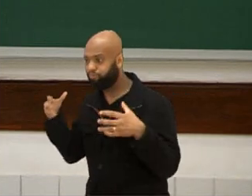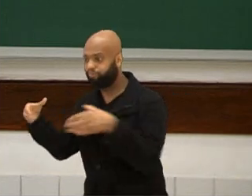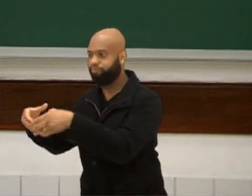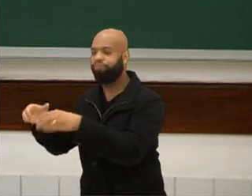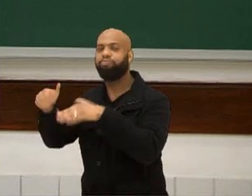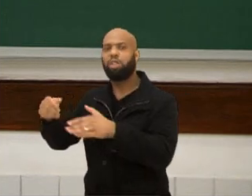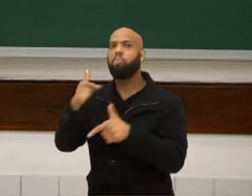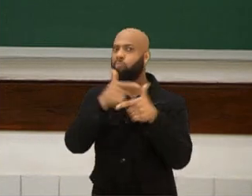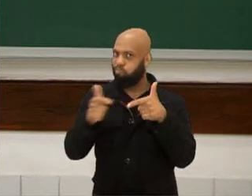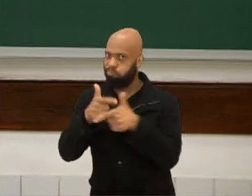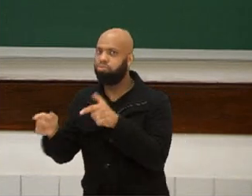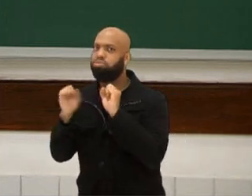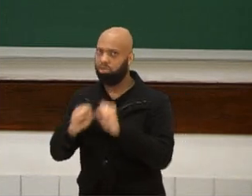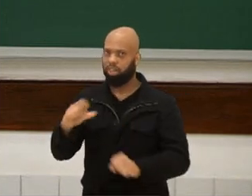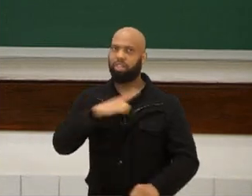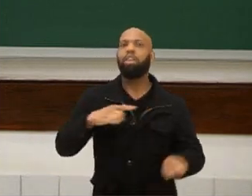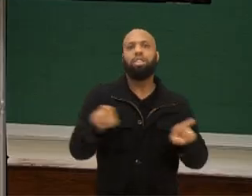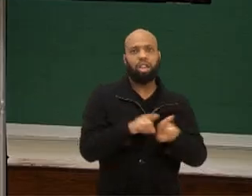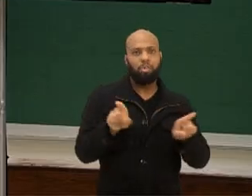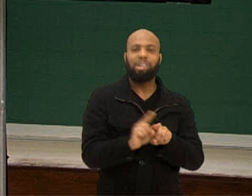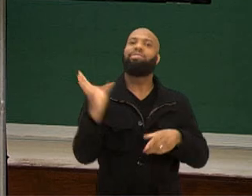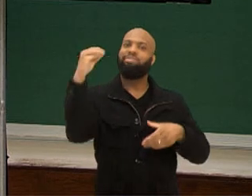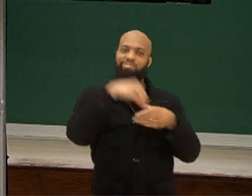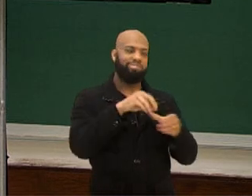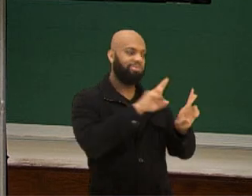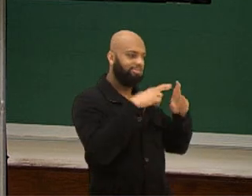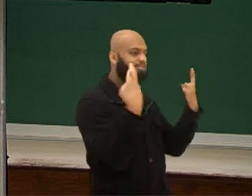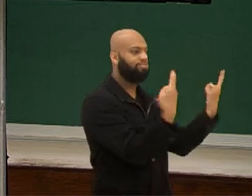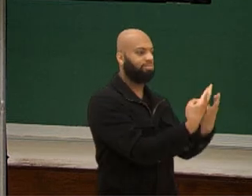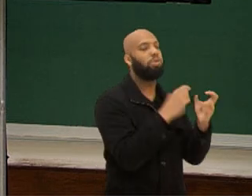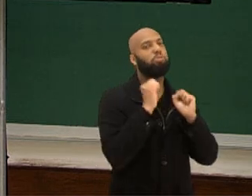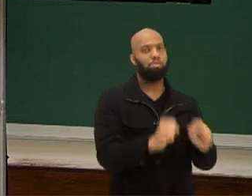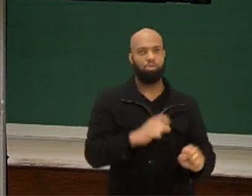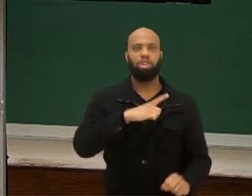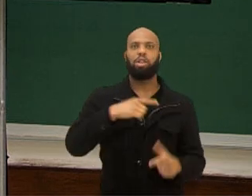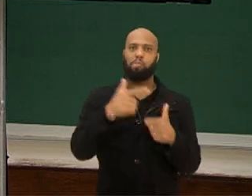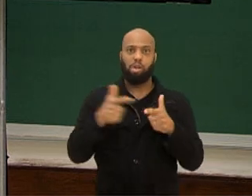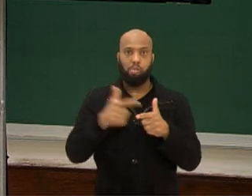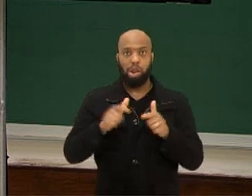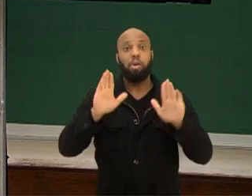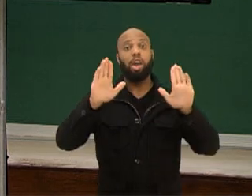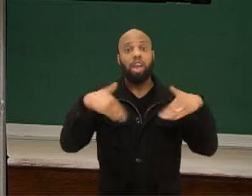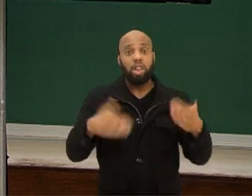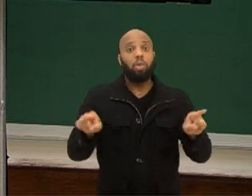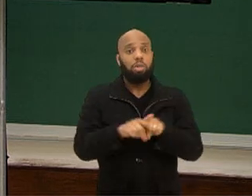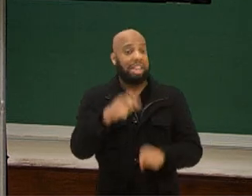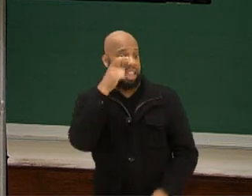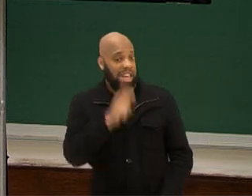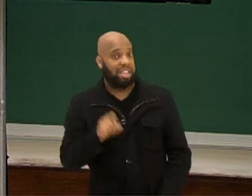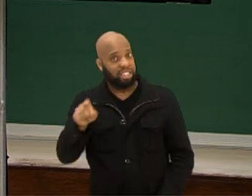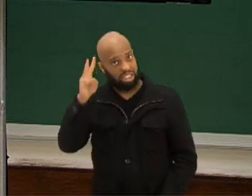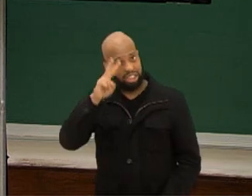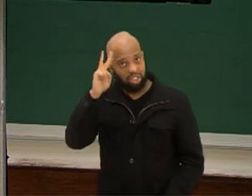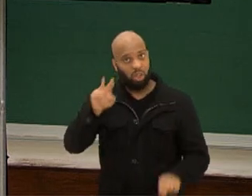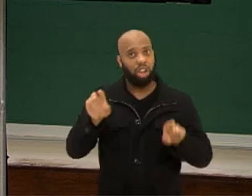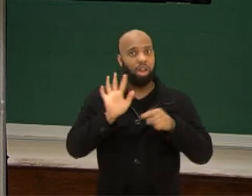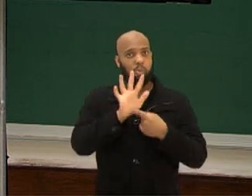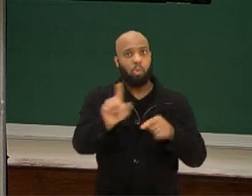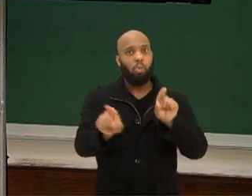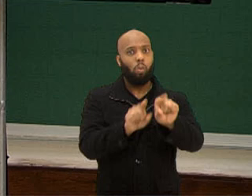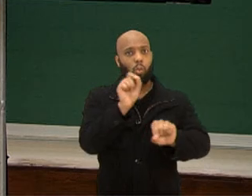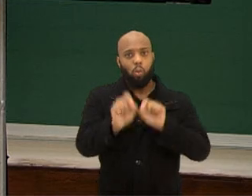então que problemas ela poderia causar ali nesse reino? E é interessante que essa história traz aí